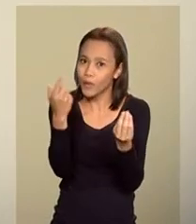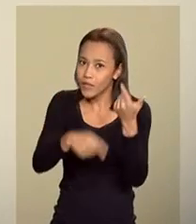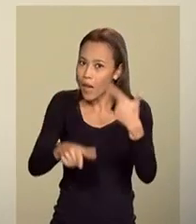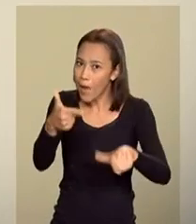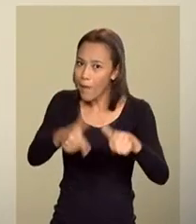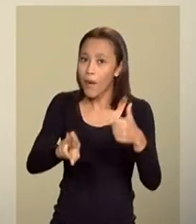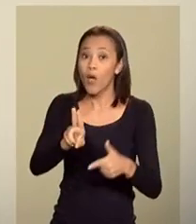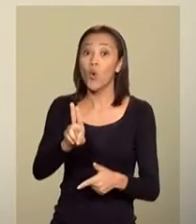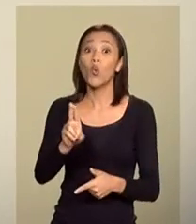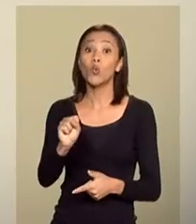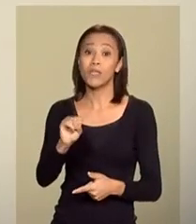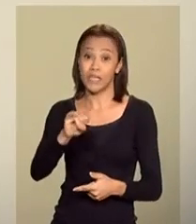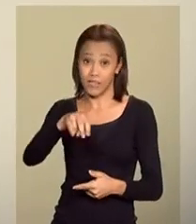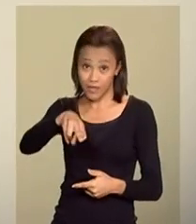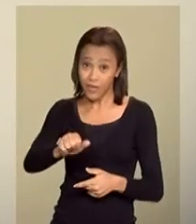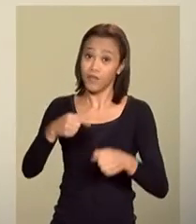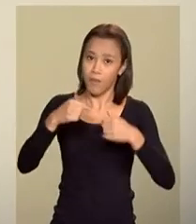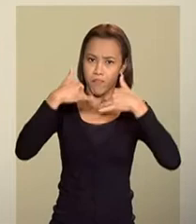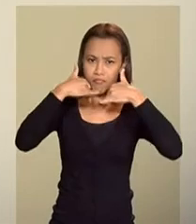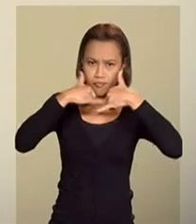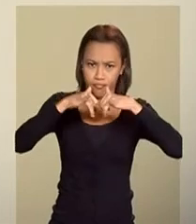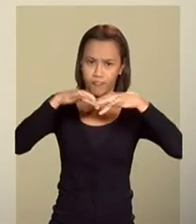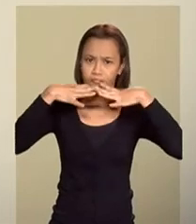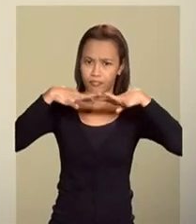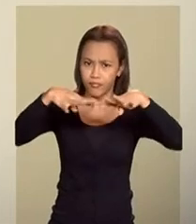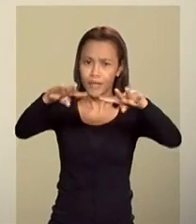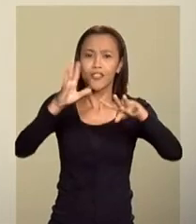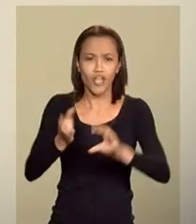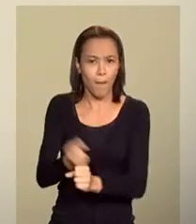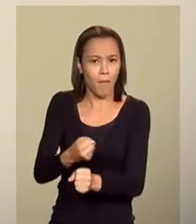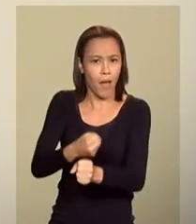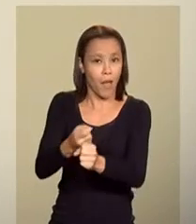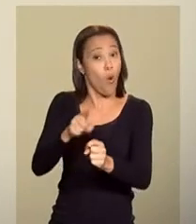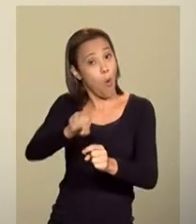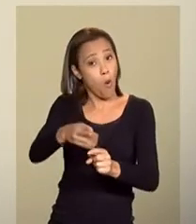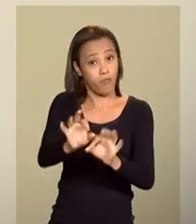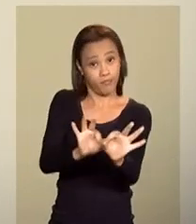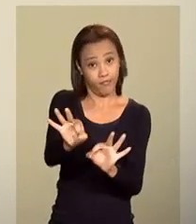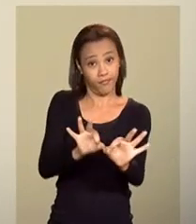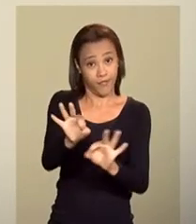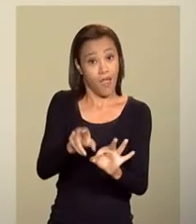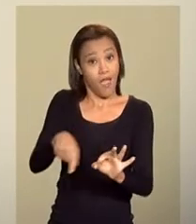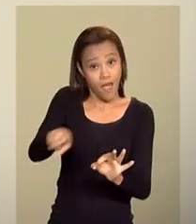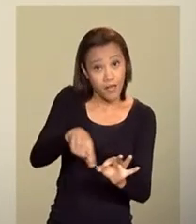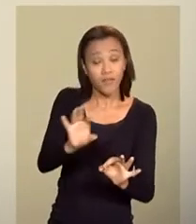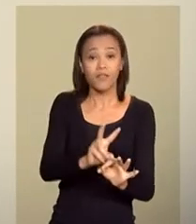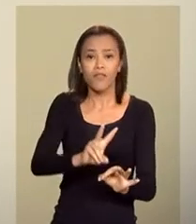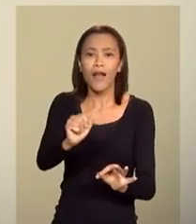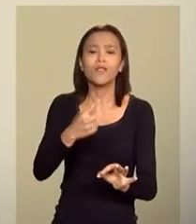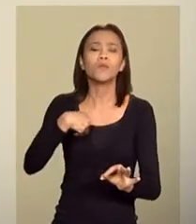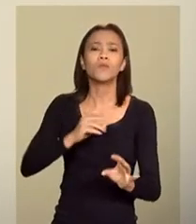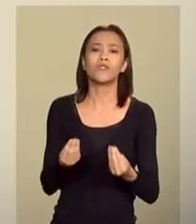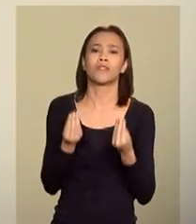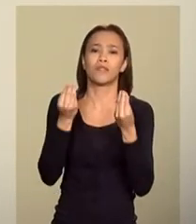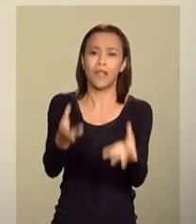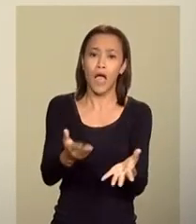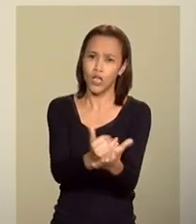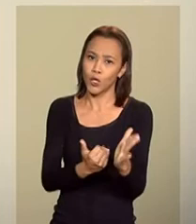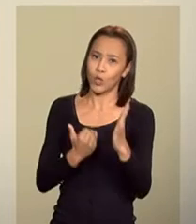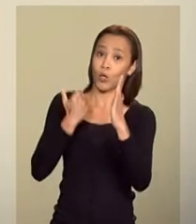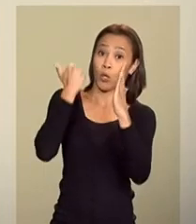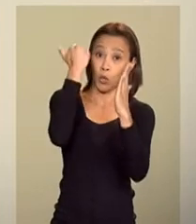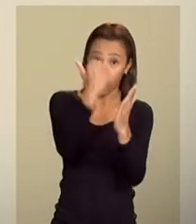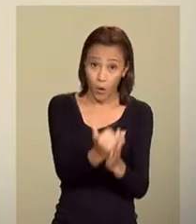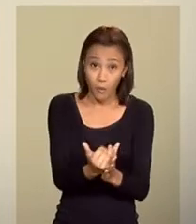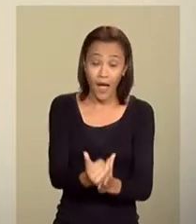outras usinas e linhas de transmissão em construção ou projetadas elas vão nos permitir dobrar